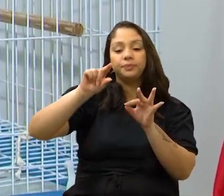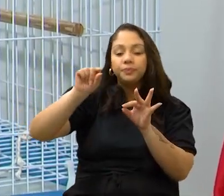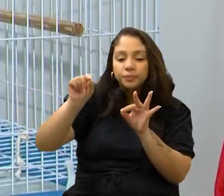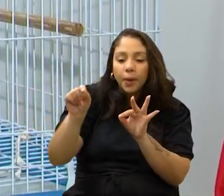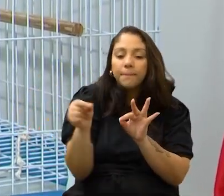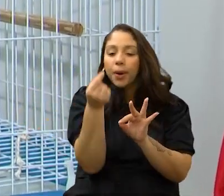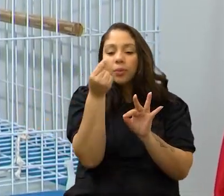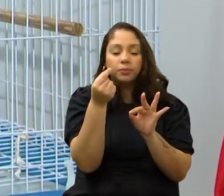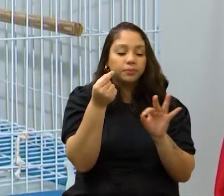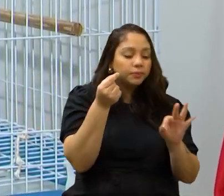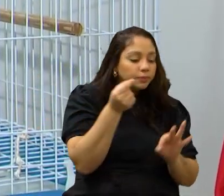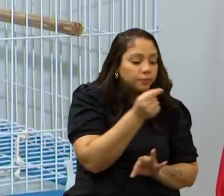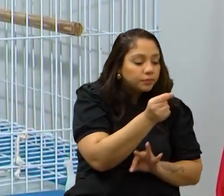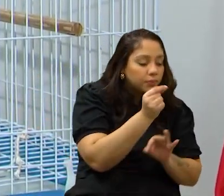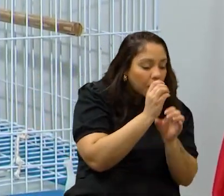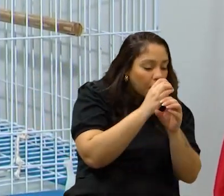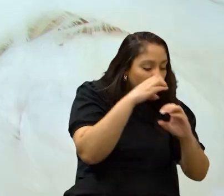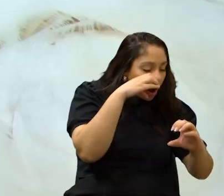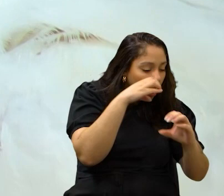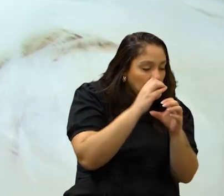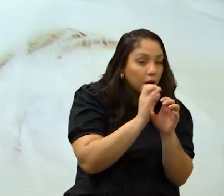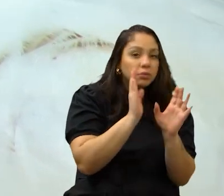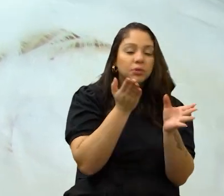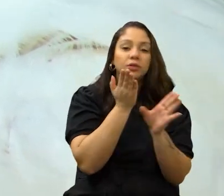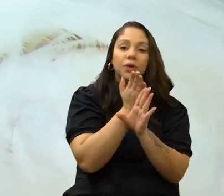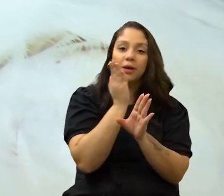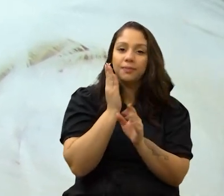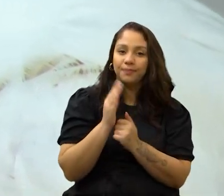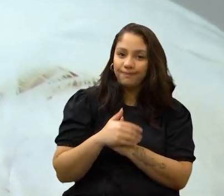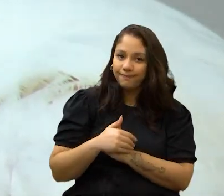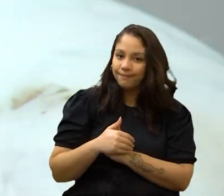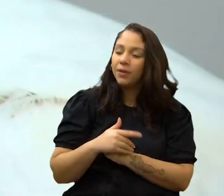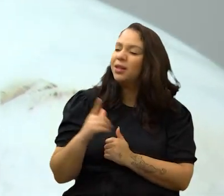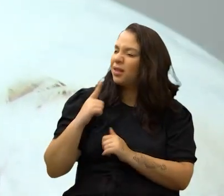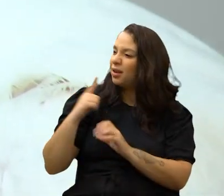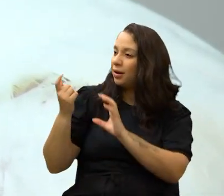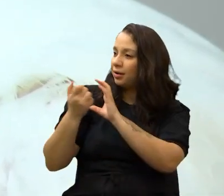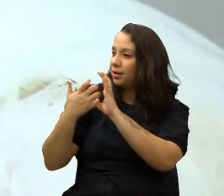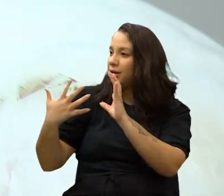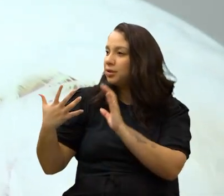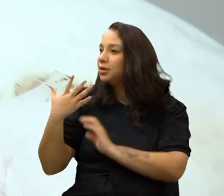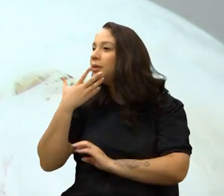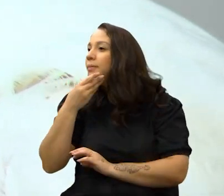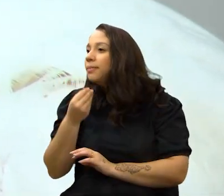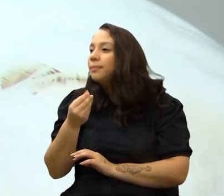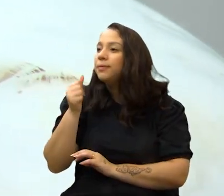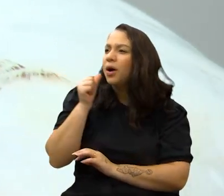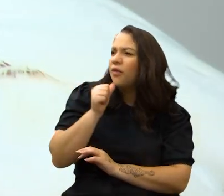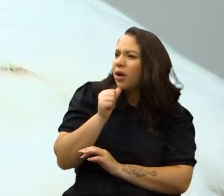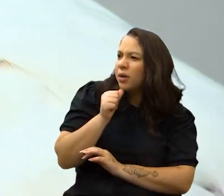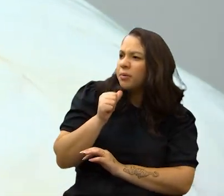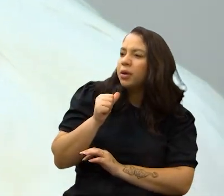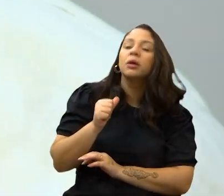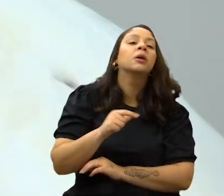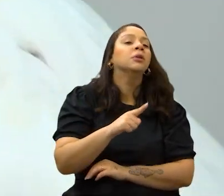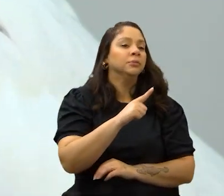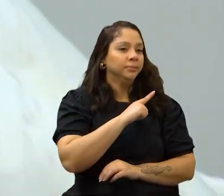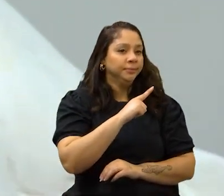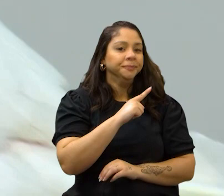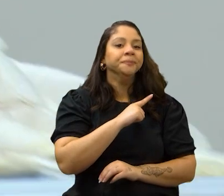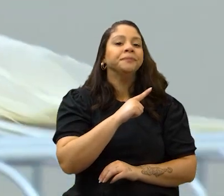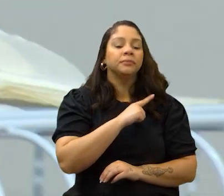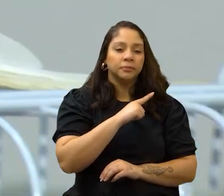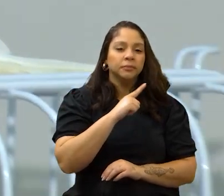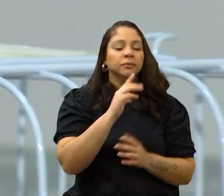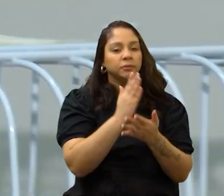laboratório específico e faz a sexagem desse animal. Tem características de diferenças de calopsita macho e fêmea?